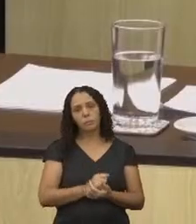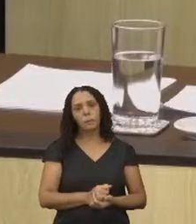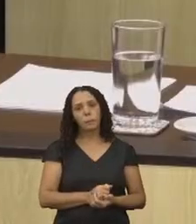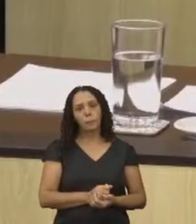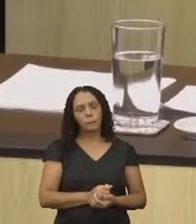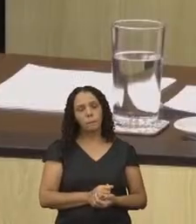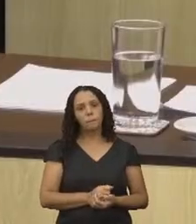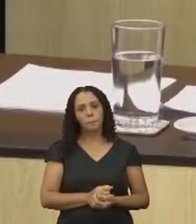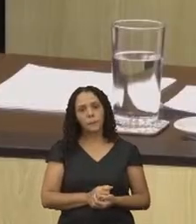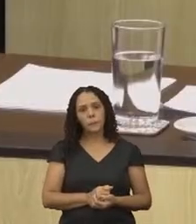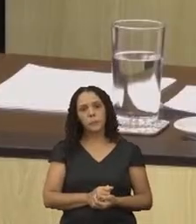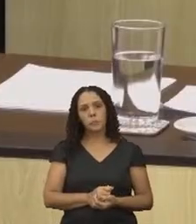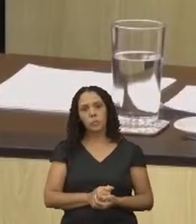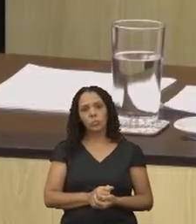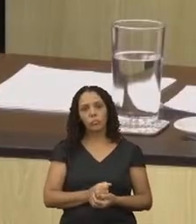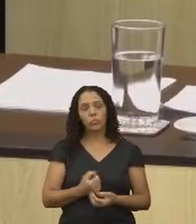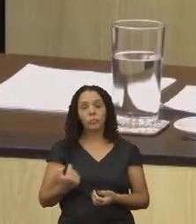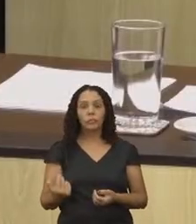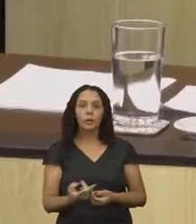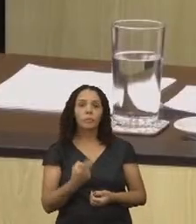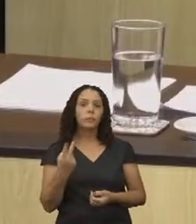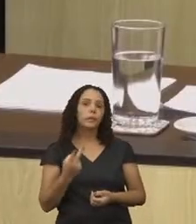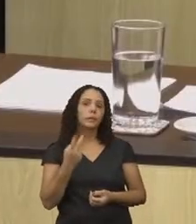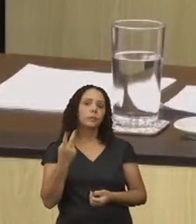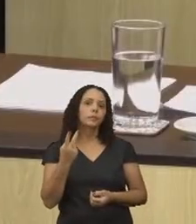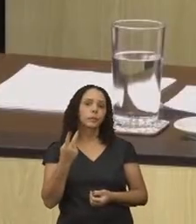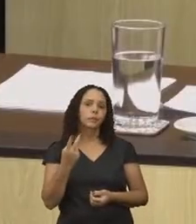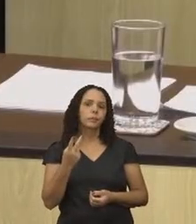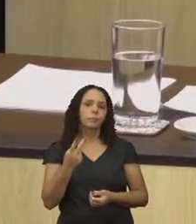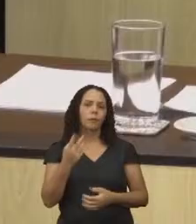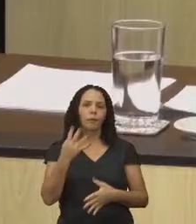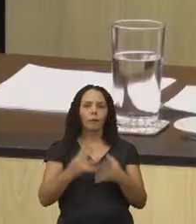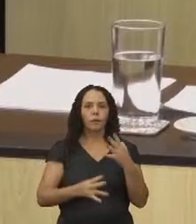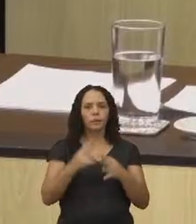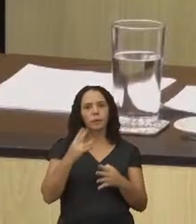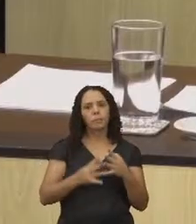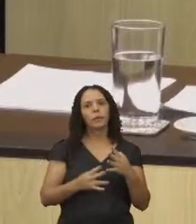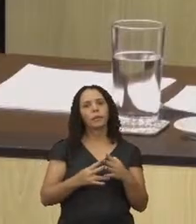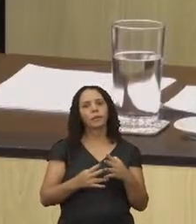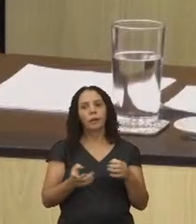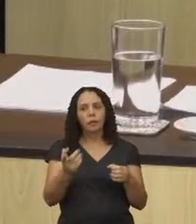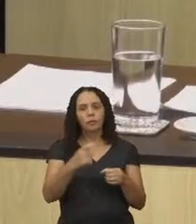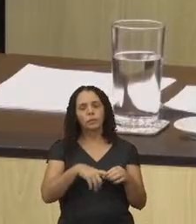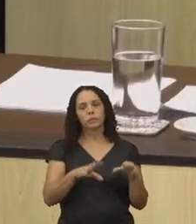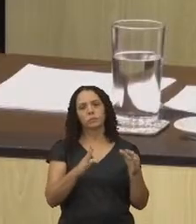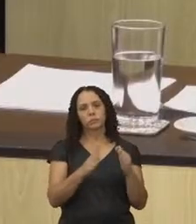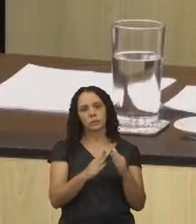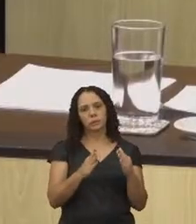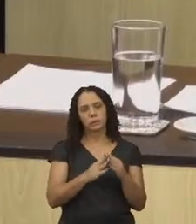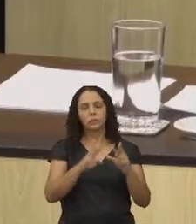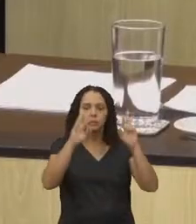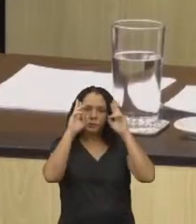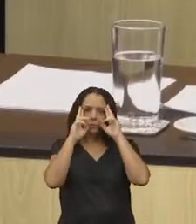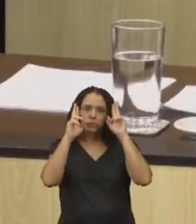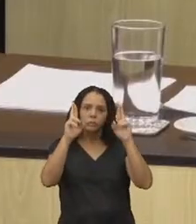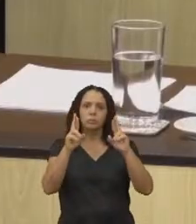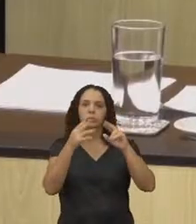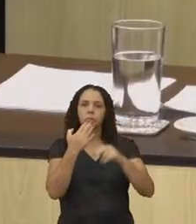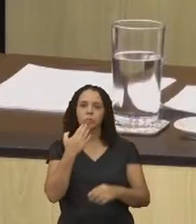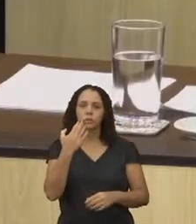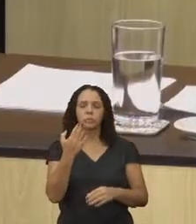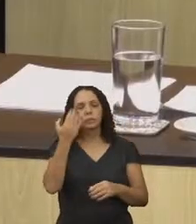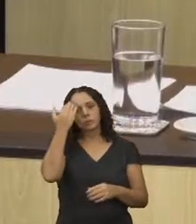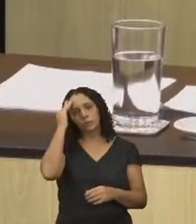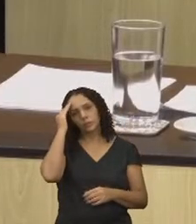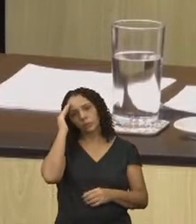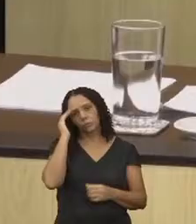custo que, em essência, inviabiliza a própria permanência em seus lares. Assim sendo, muito respeitosamente